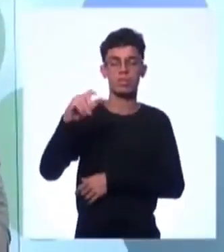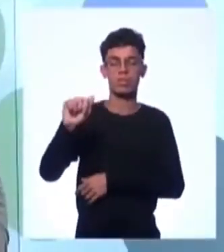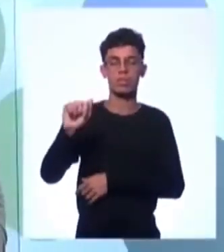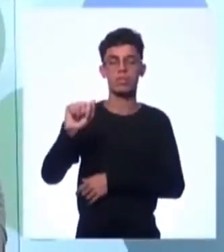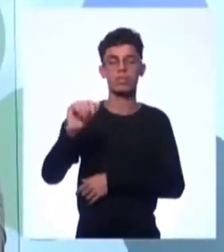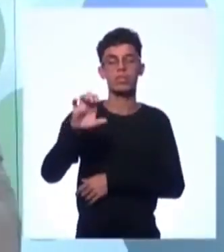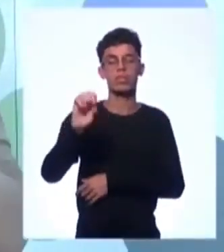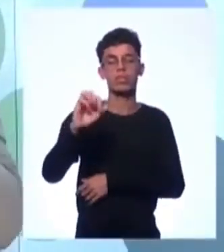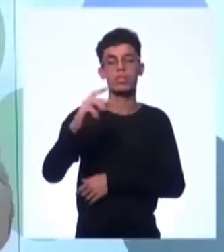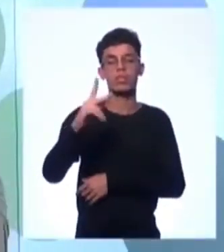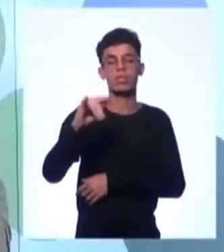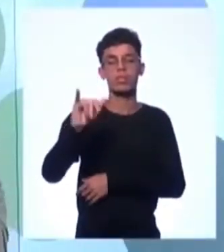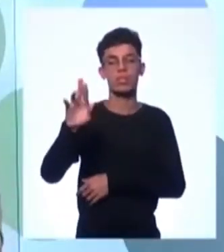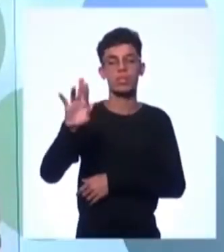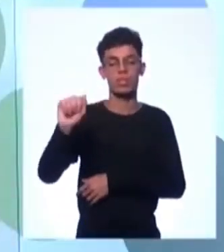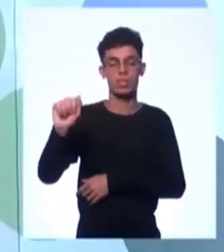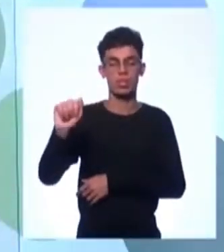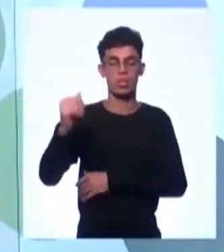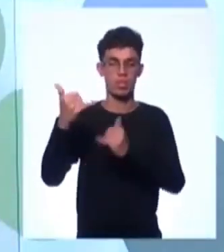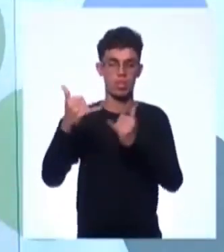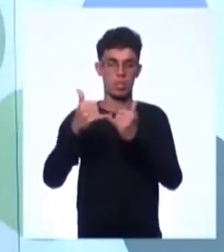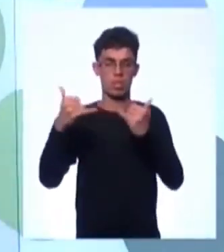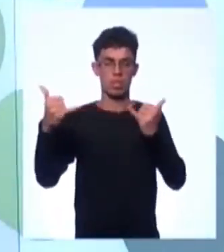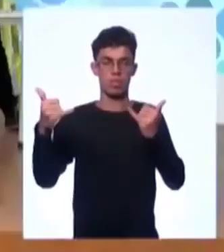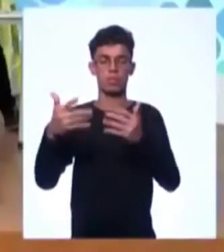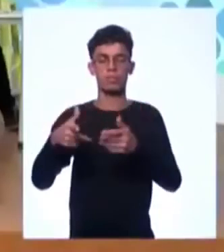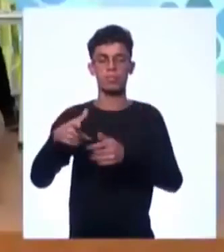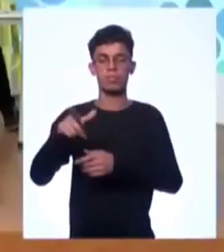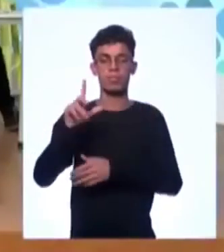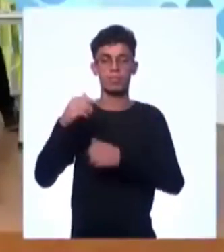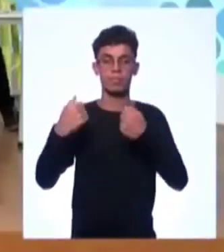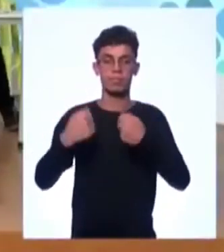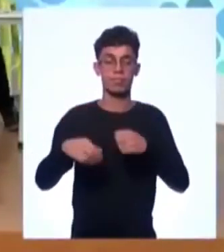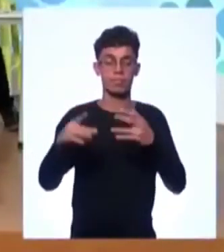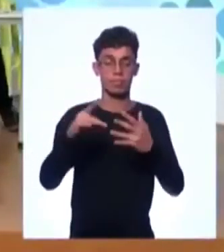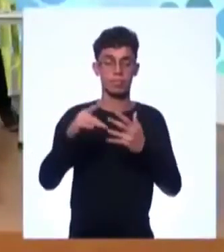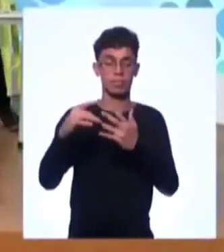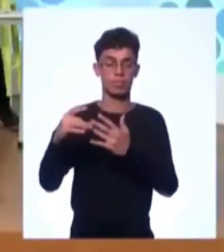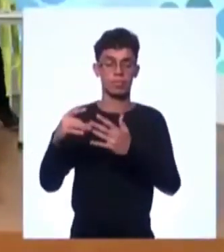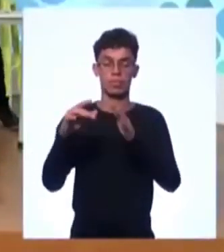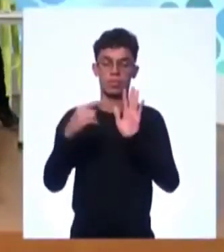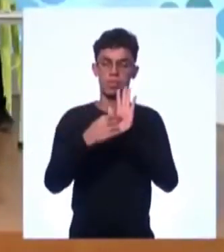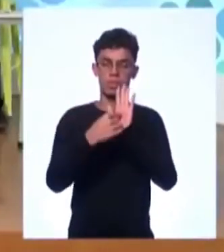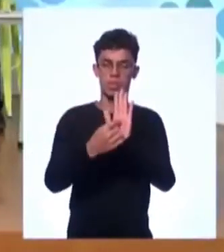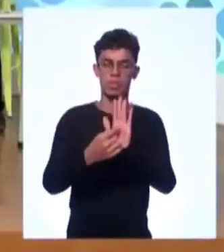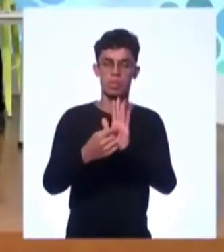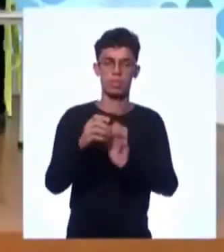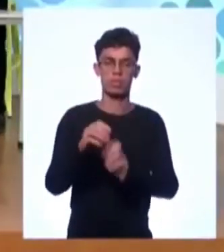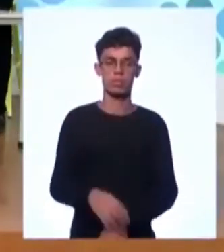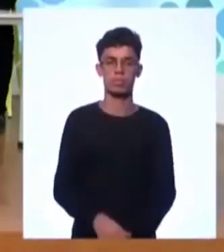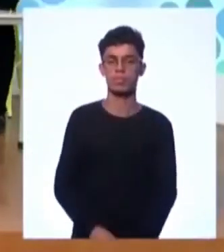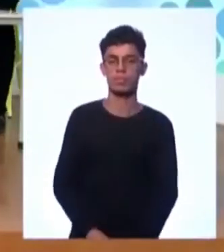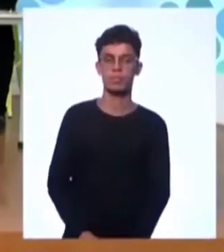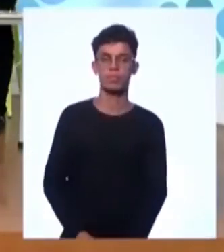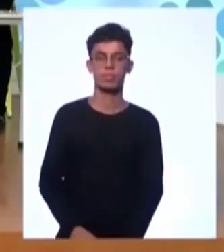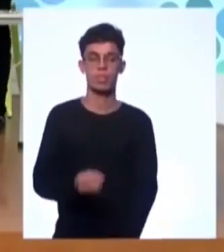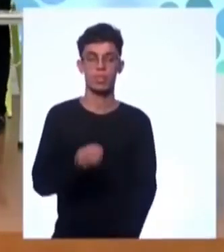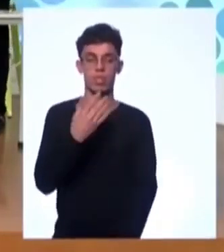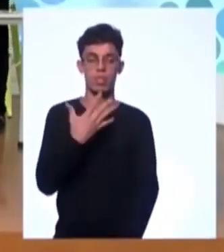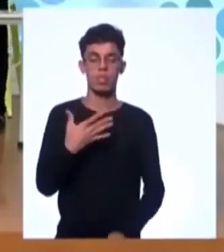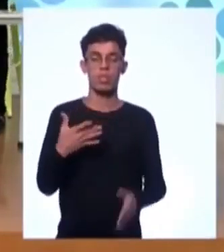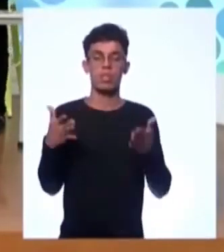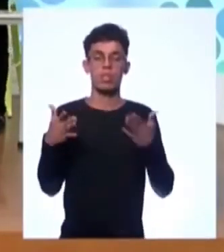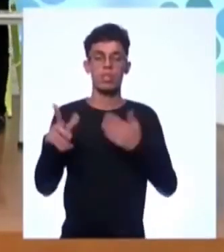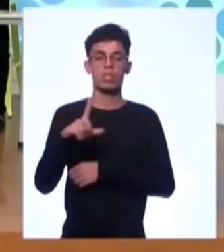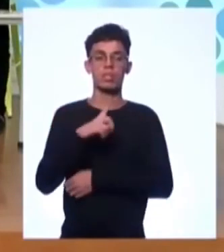por uma corrente elétrica. Antes disso, Gibi, eu preciso indicar uma coisa aqui para os nossos estudantes, né? Sim. Ainda bem que agora a gente tem aqui